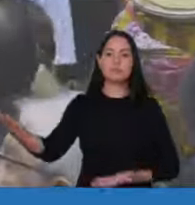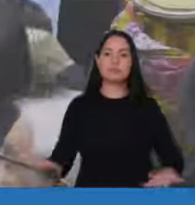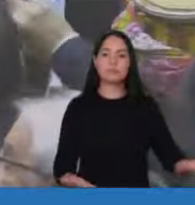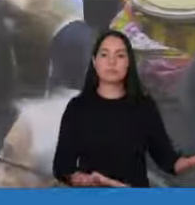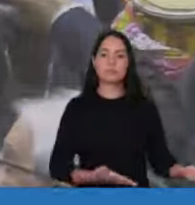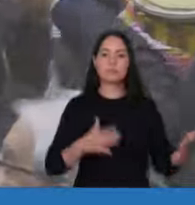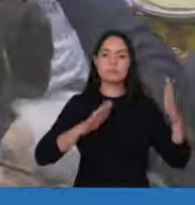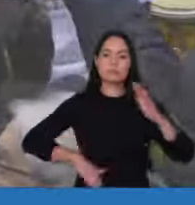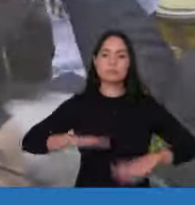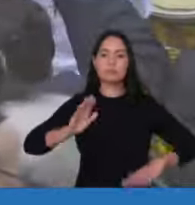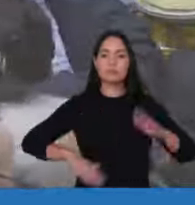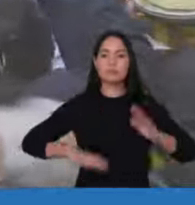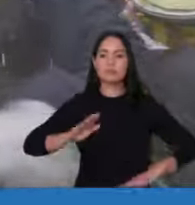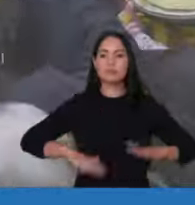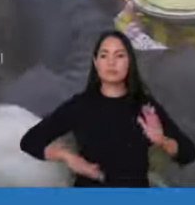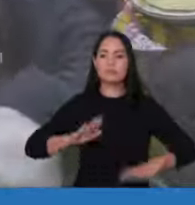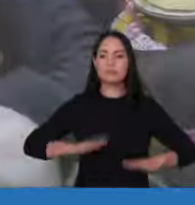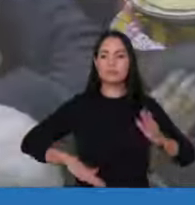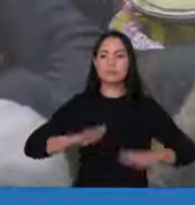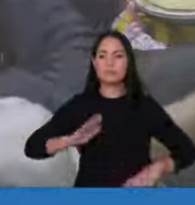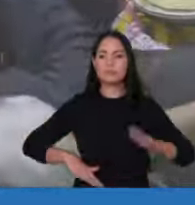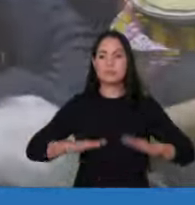convidou. Uma roda de